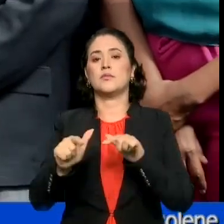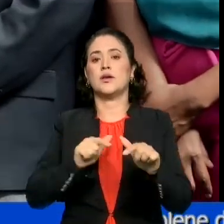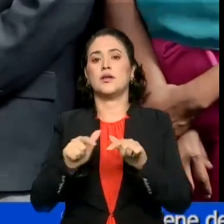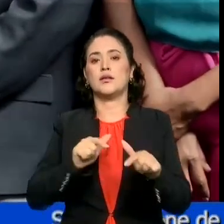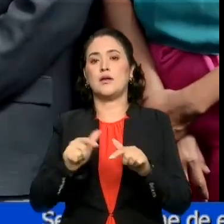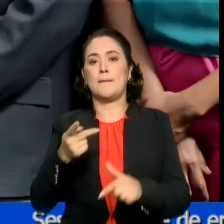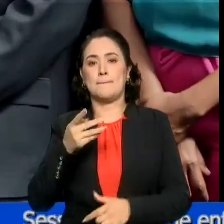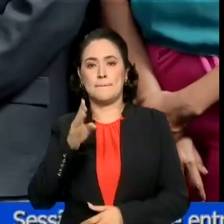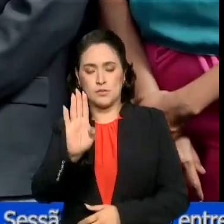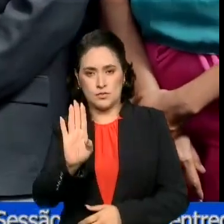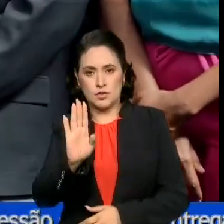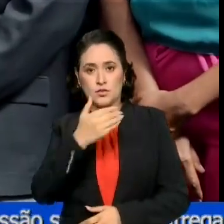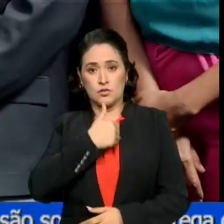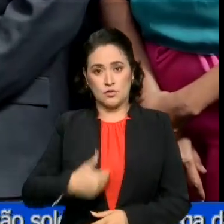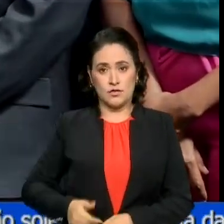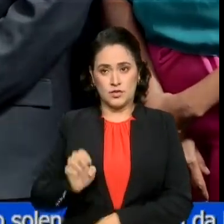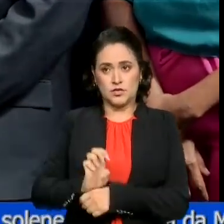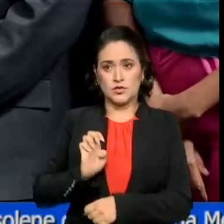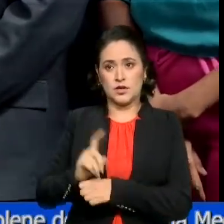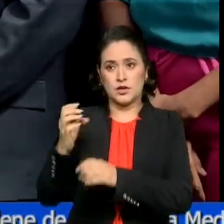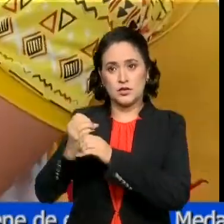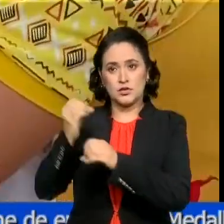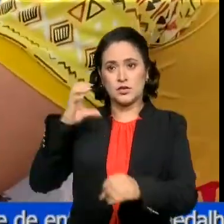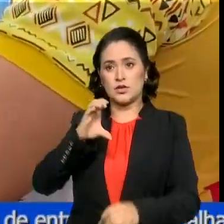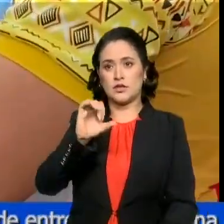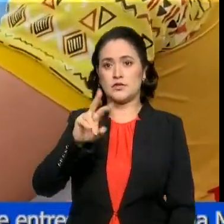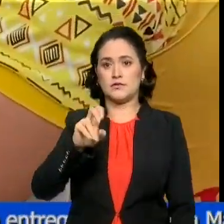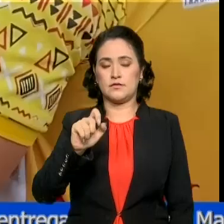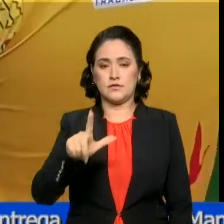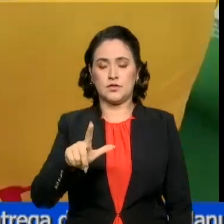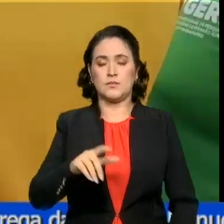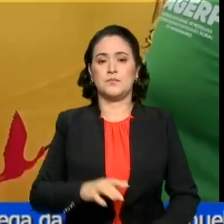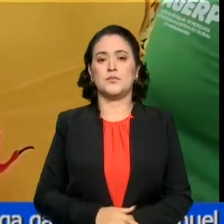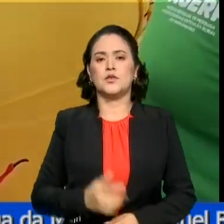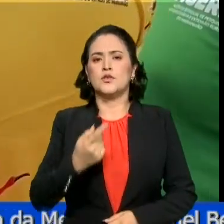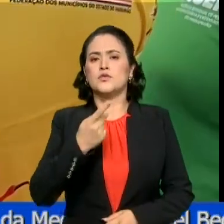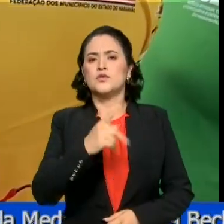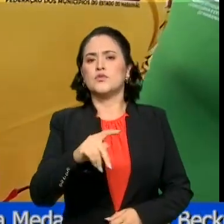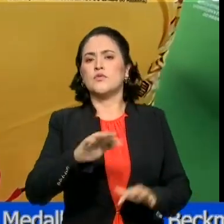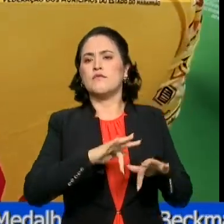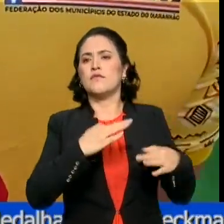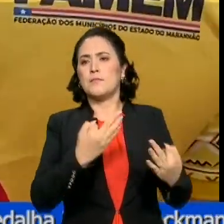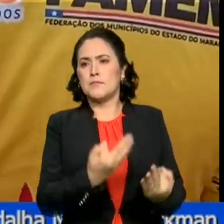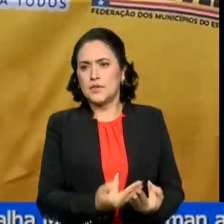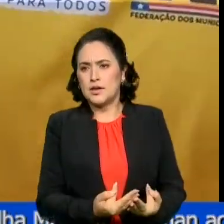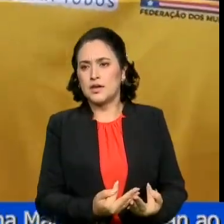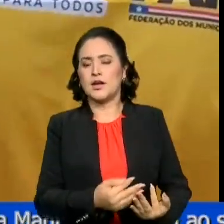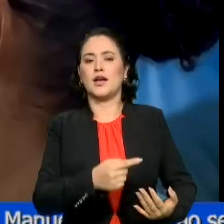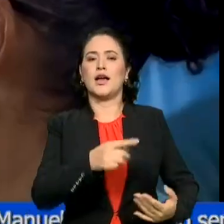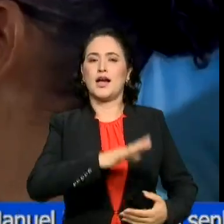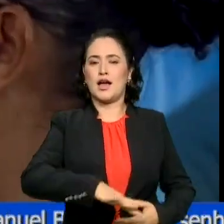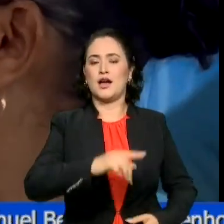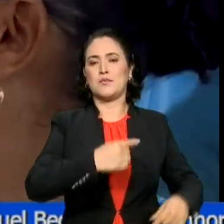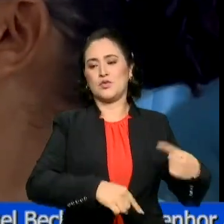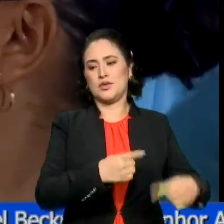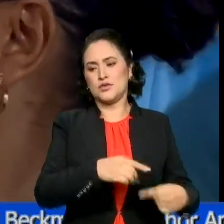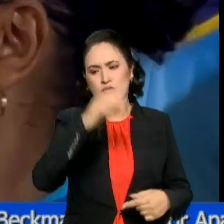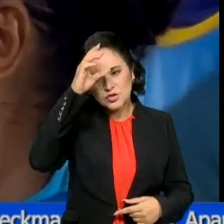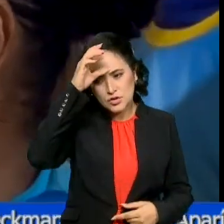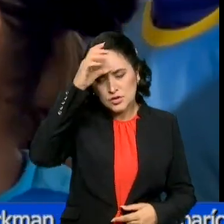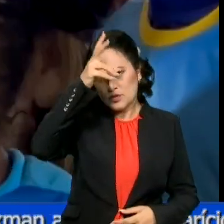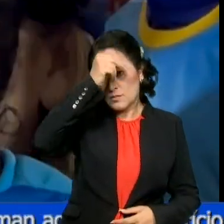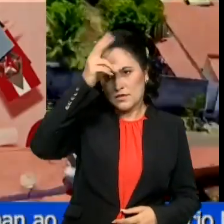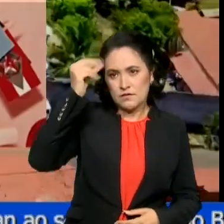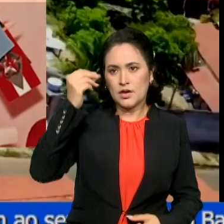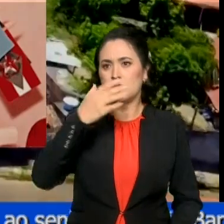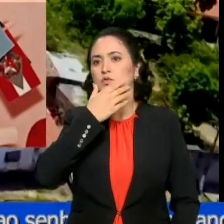como engenheiro civil. Nascido em uma família de políticos, com um tio prefeito e um irmão deputado estadual